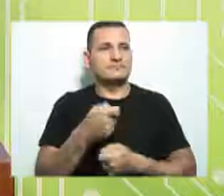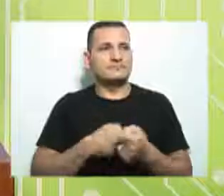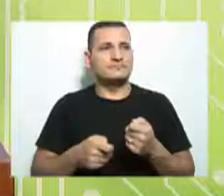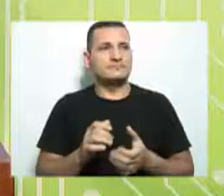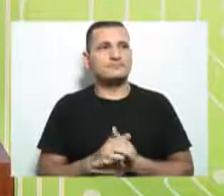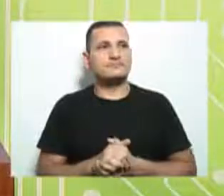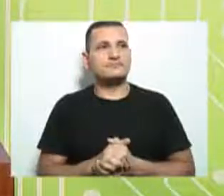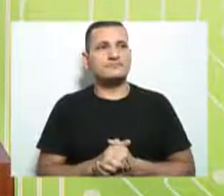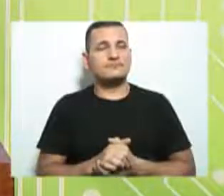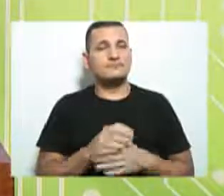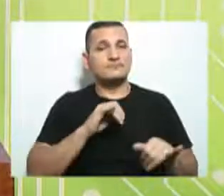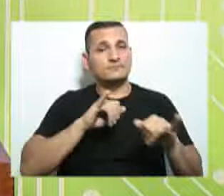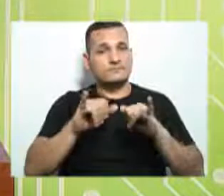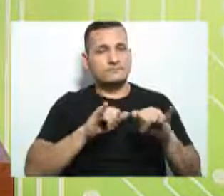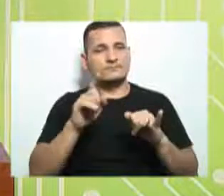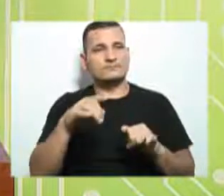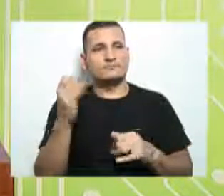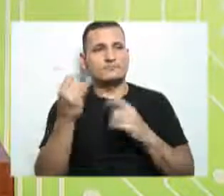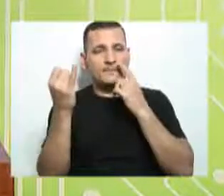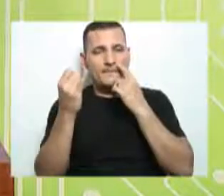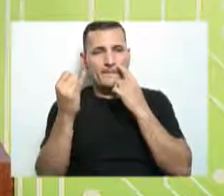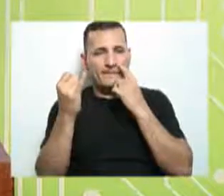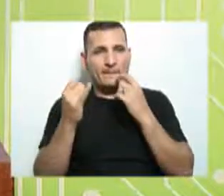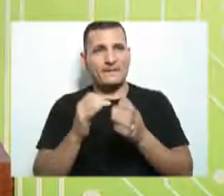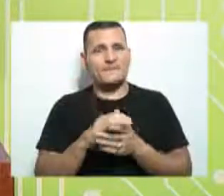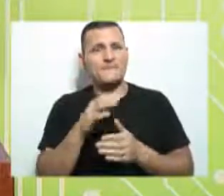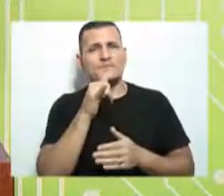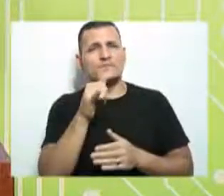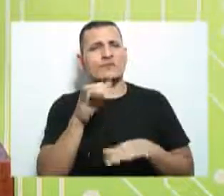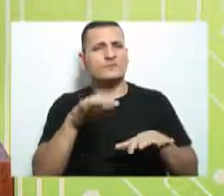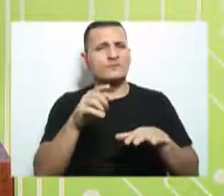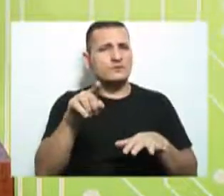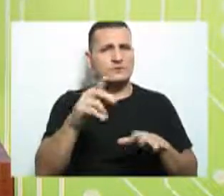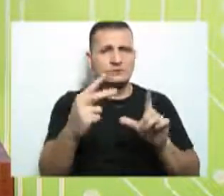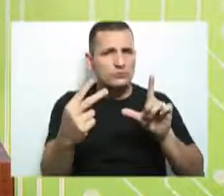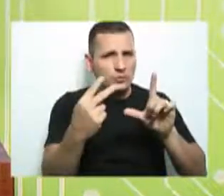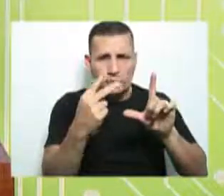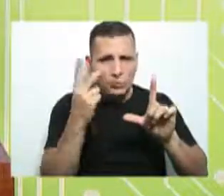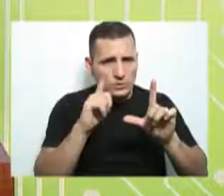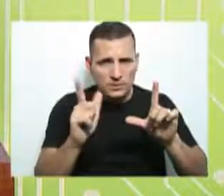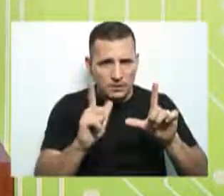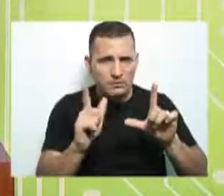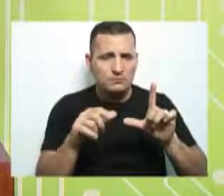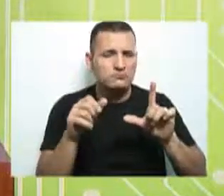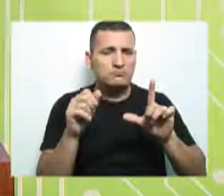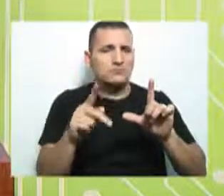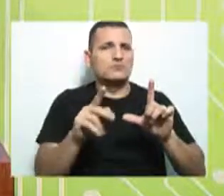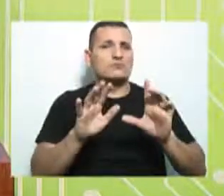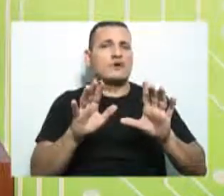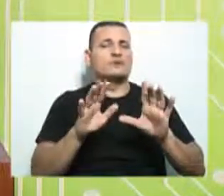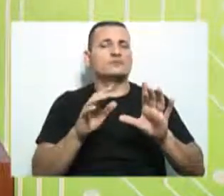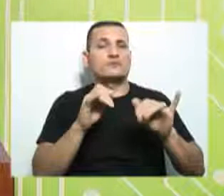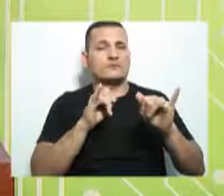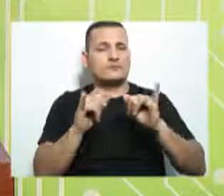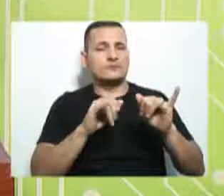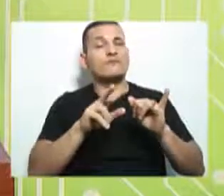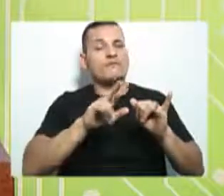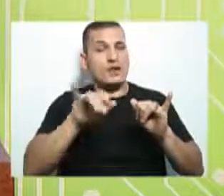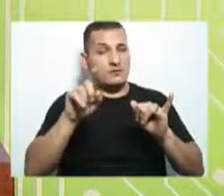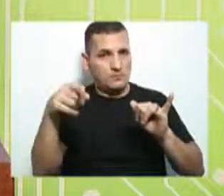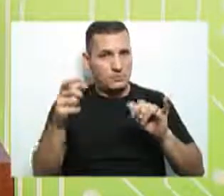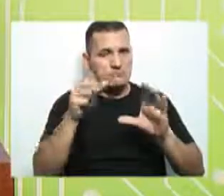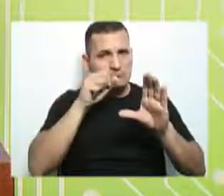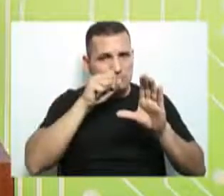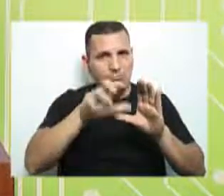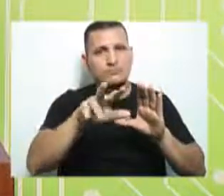Legal, e informação é fundamental. Se de repente algum sinal não está indo agora, com certeza a informação dessa aula vai chegar para você.